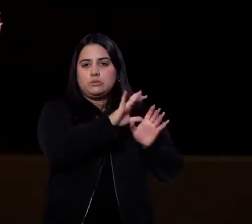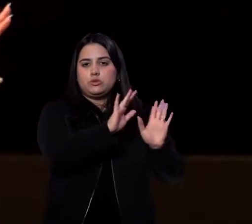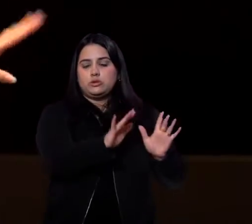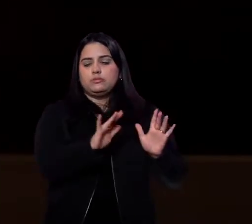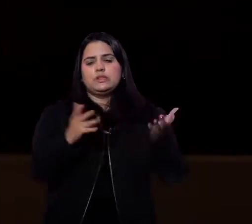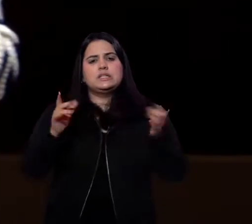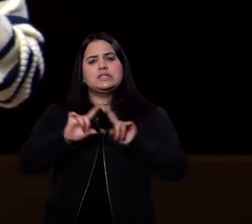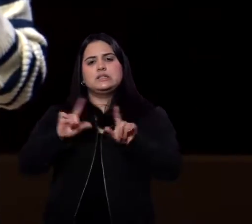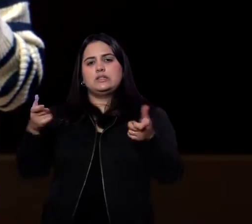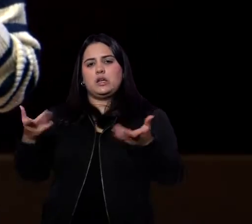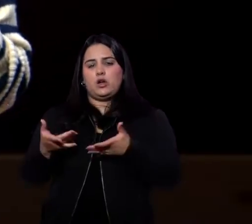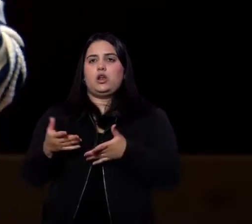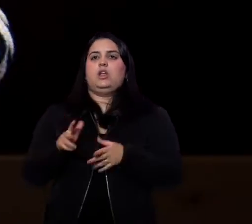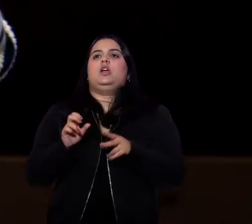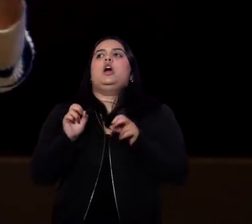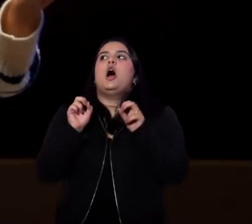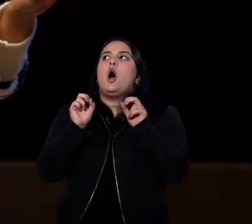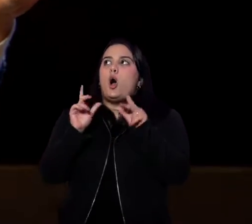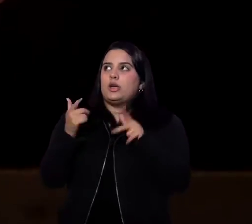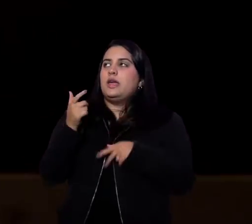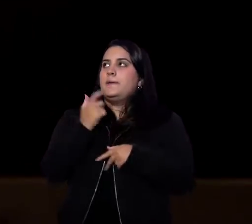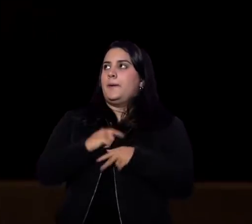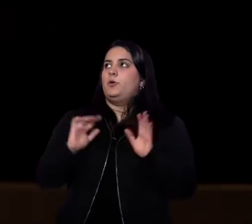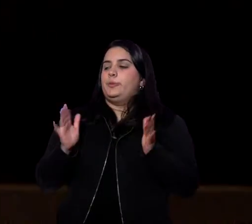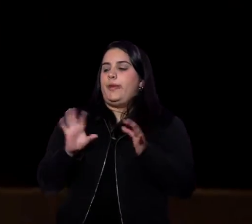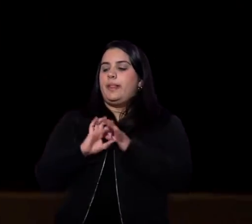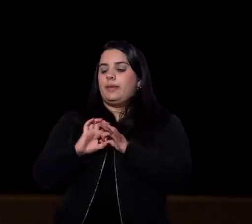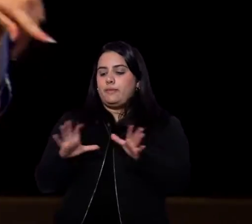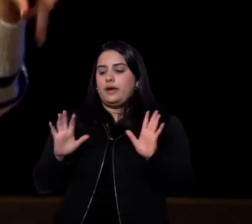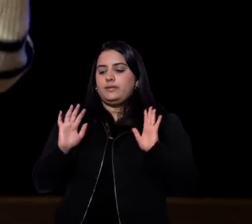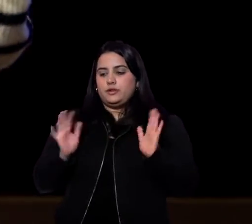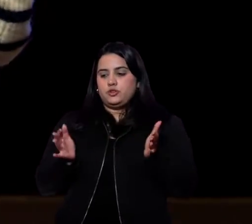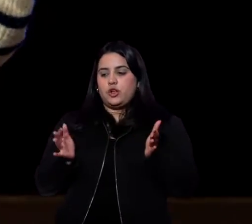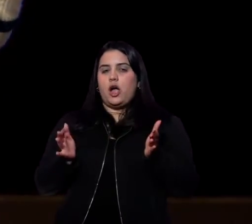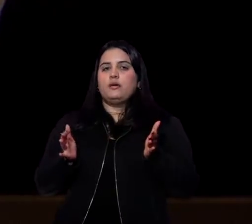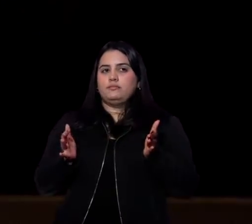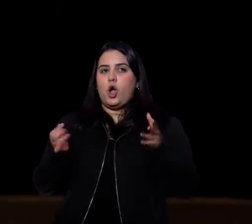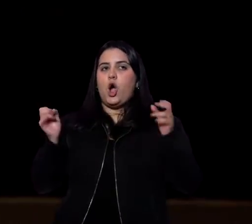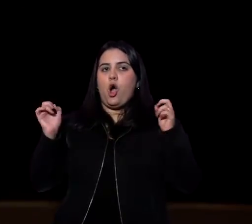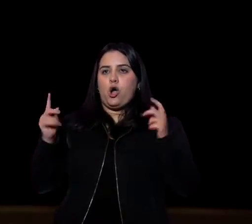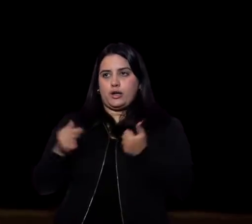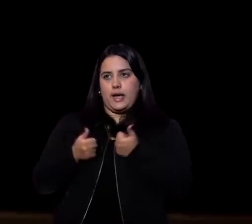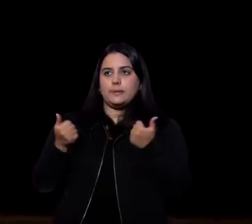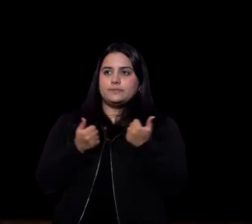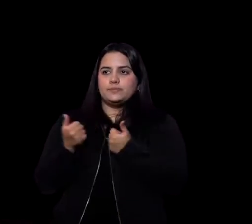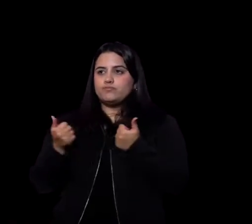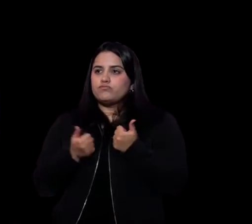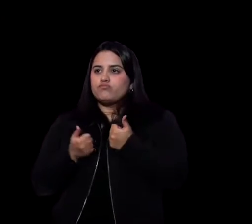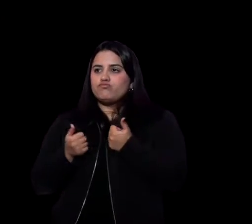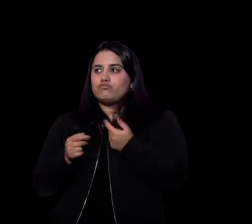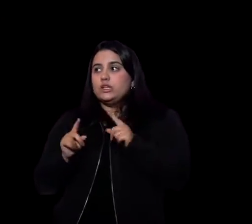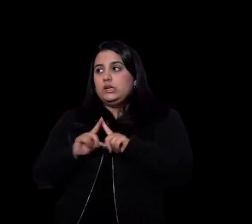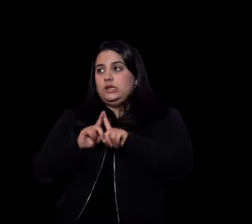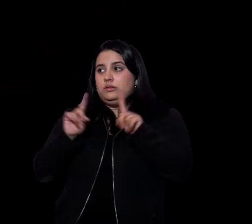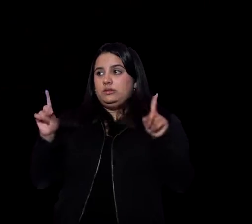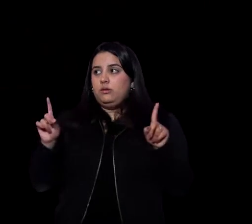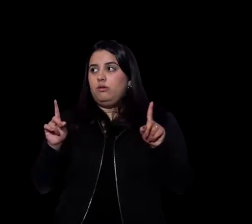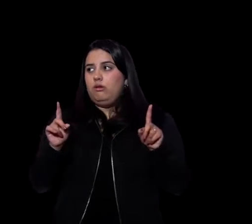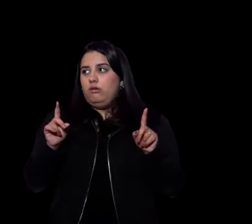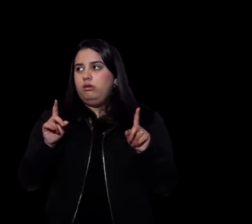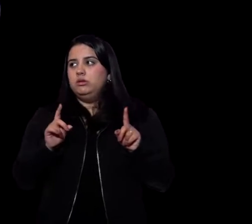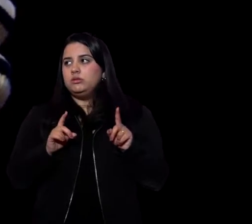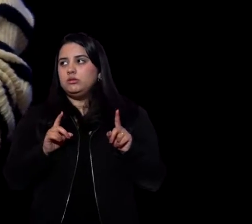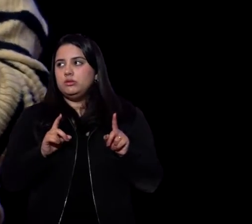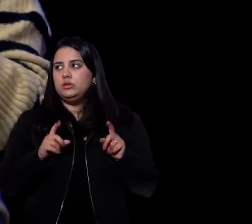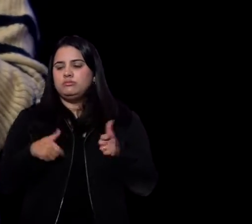Beleza, eu fui justificada, eu fui liberta, fui inocentada lá no tribunal. E aí eu saí do tribunal,